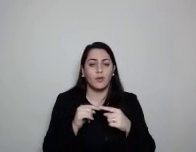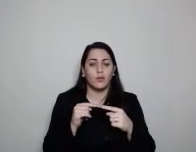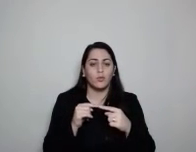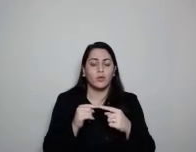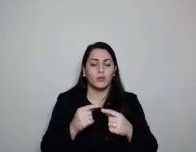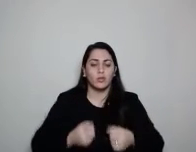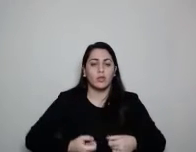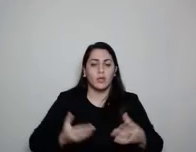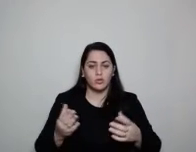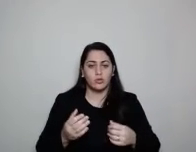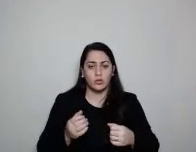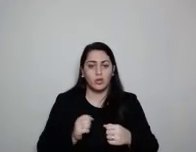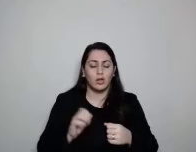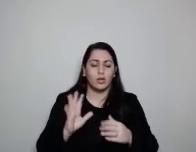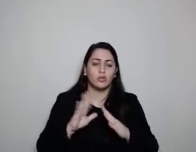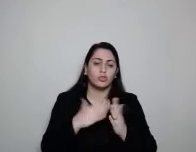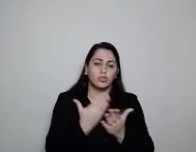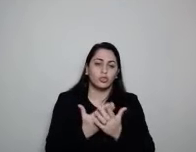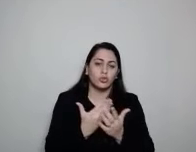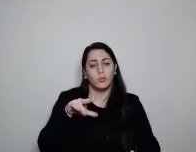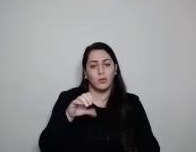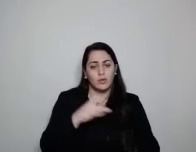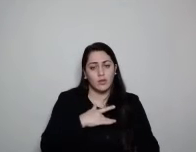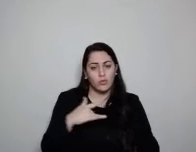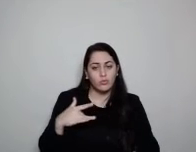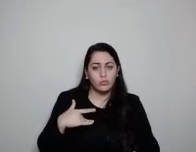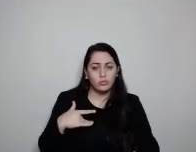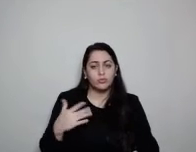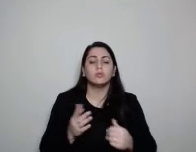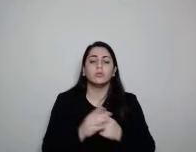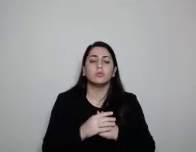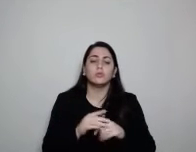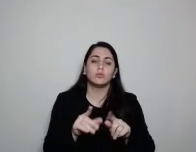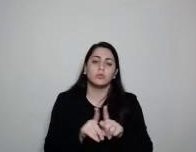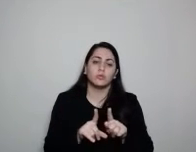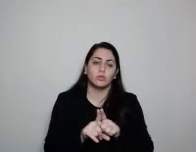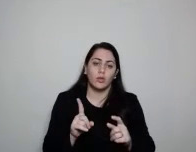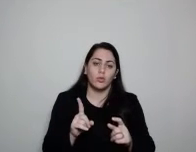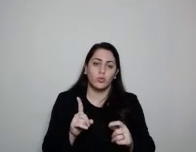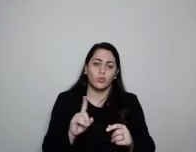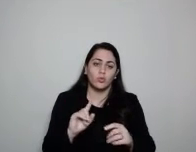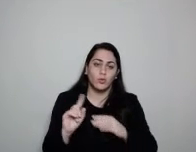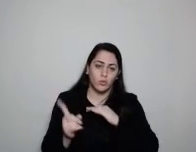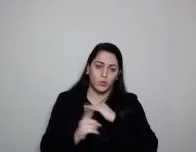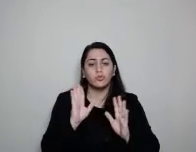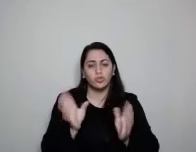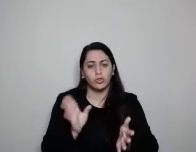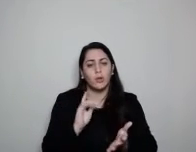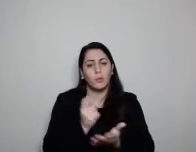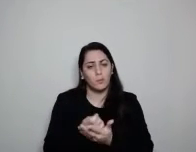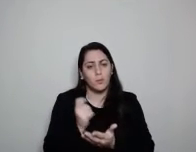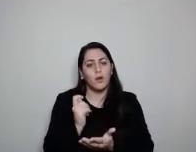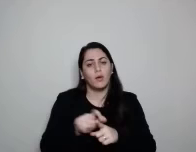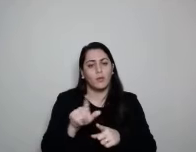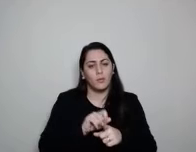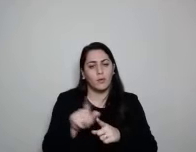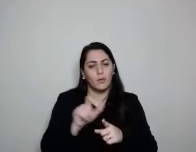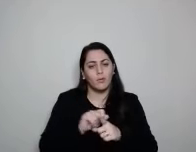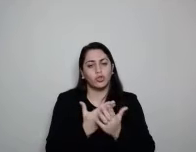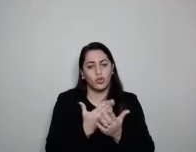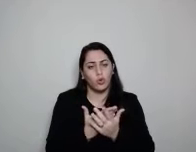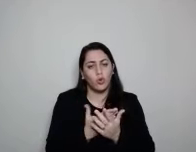cliente, ele já está suportando ambas as mensalidades escolares, material, matrícula, fardamento e